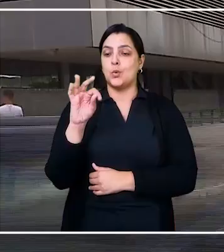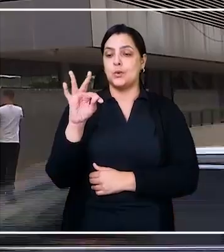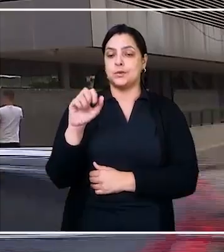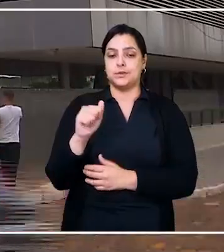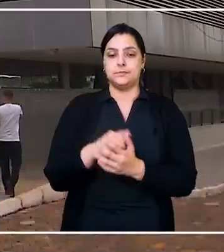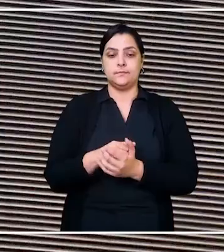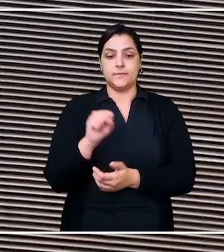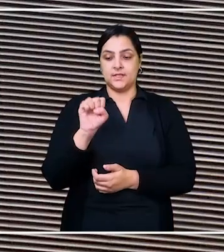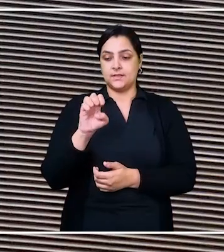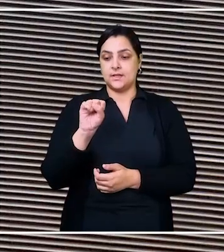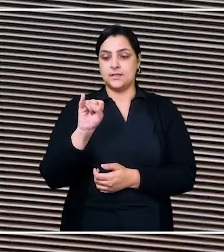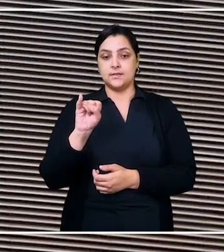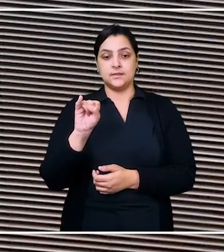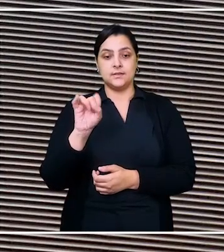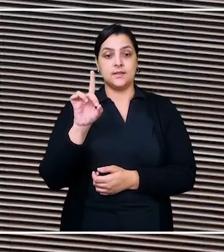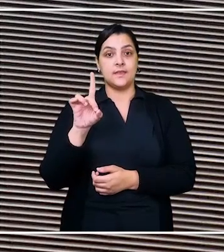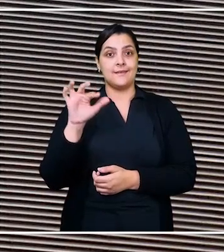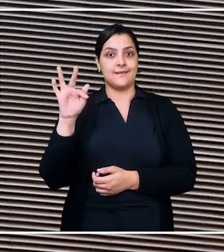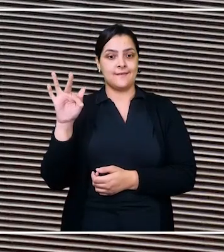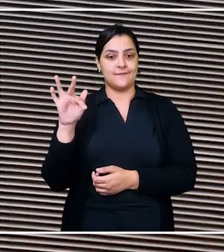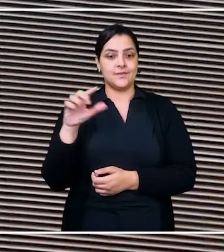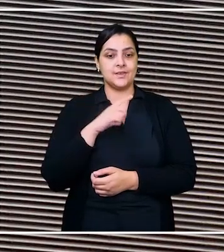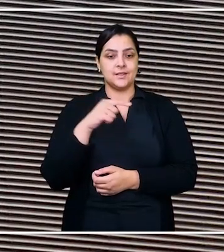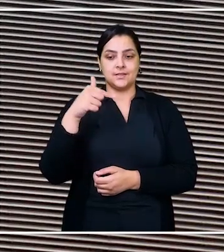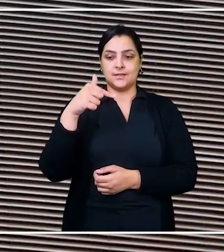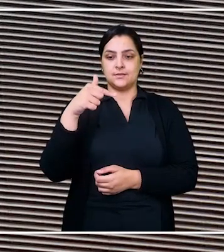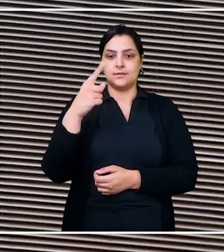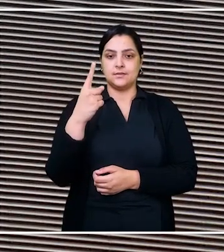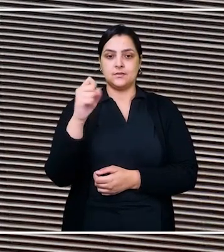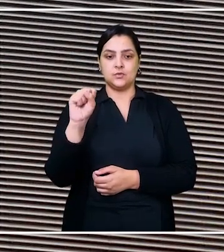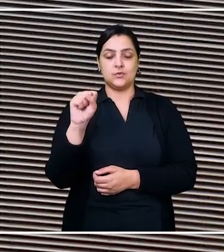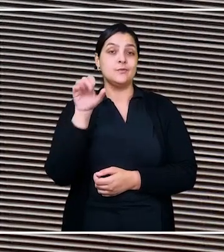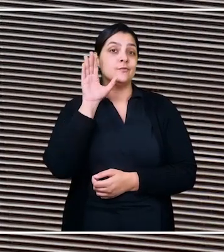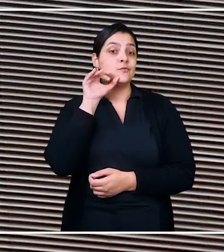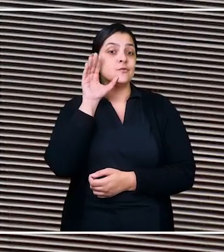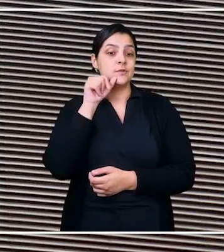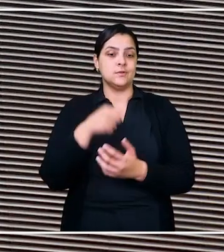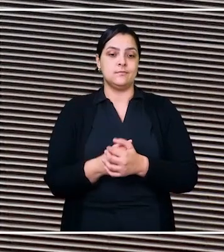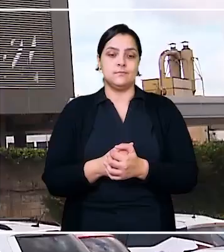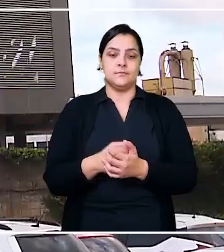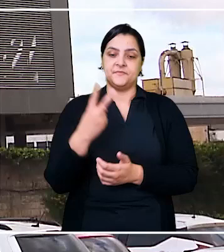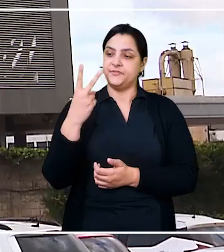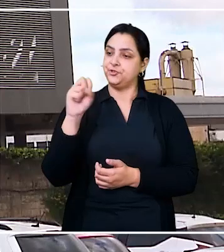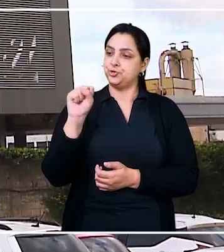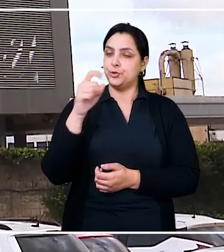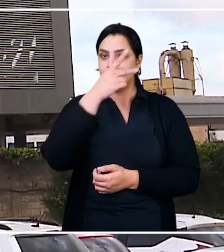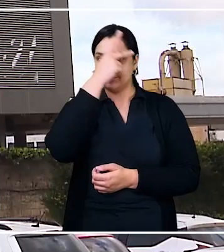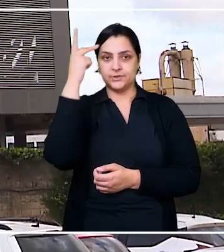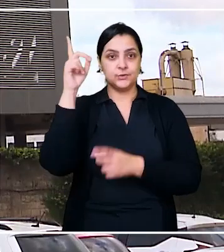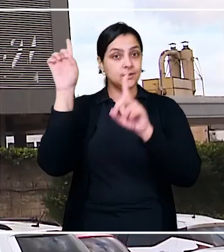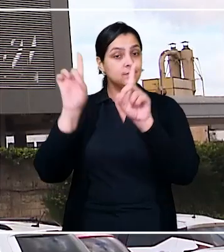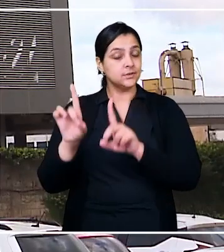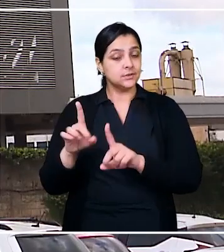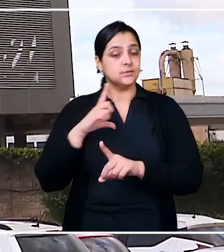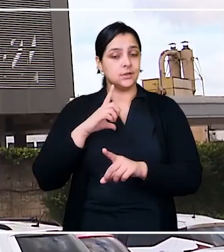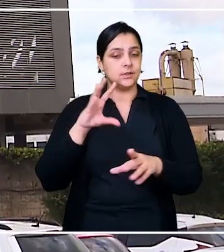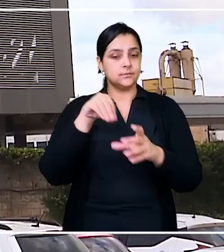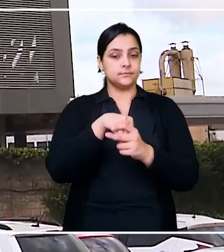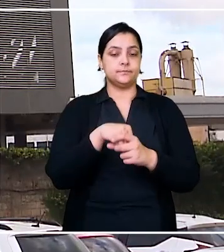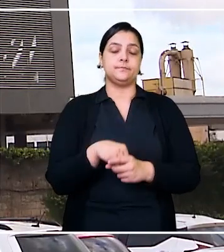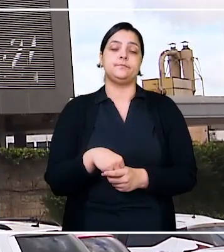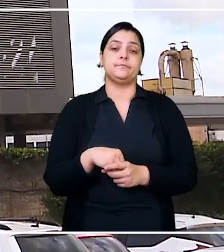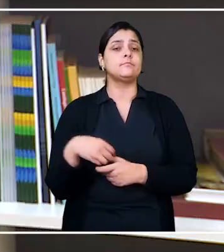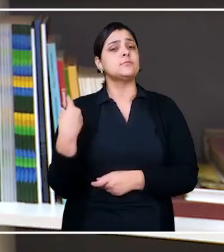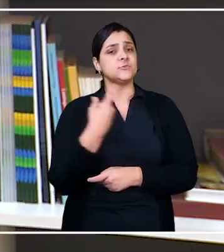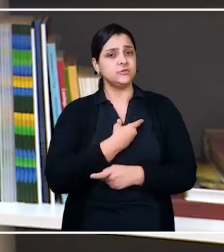respeito às cotas o ces DF tem 718 empregados sendo 28 pessoas com